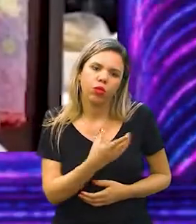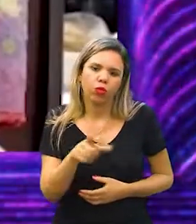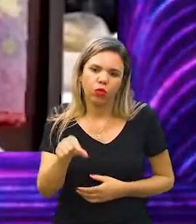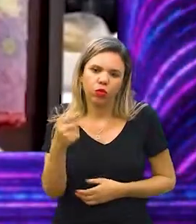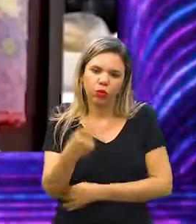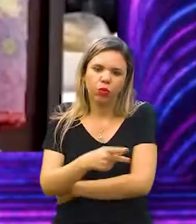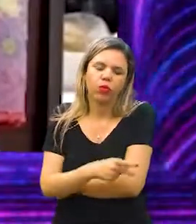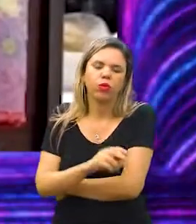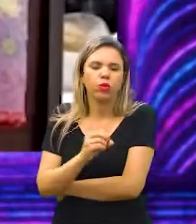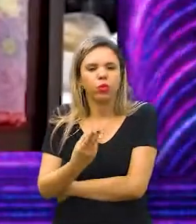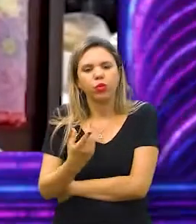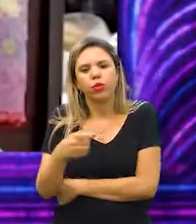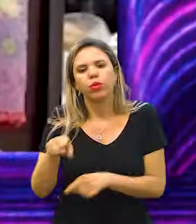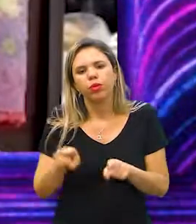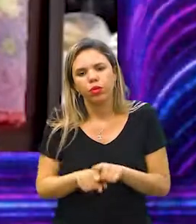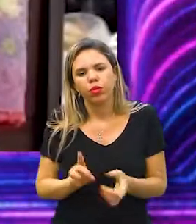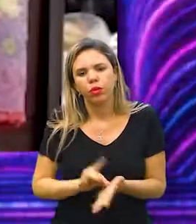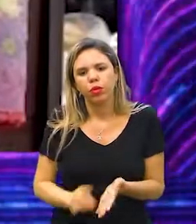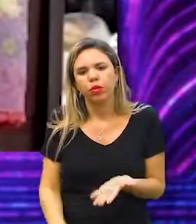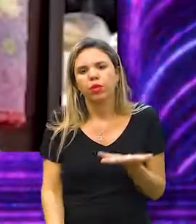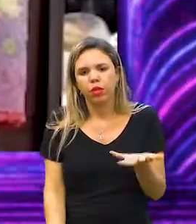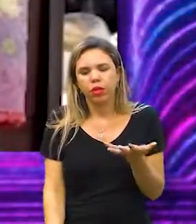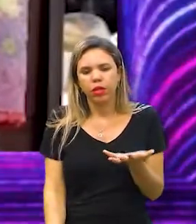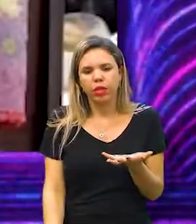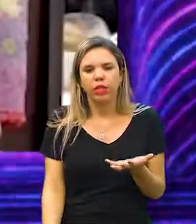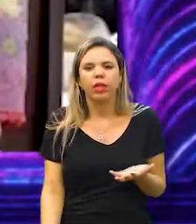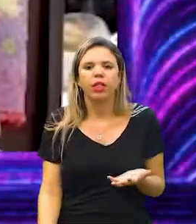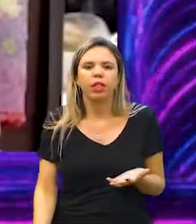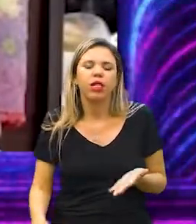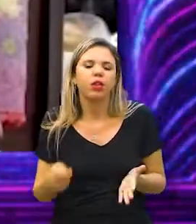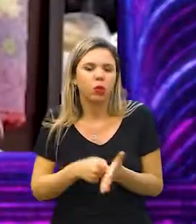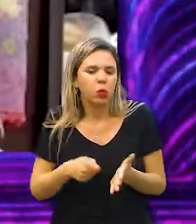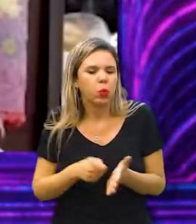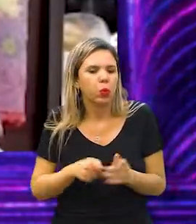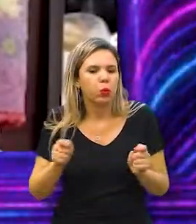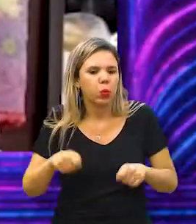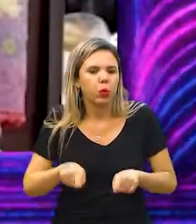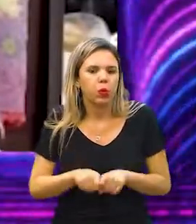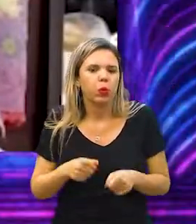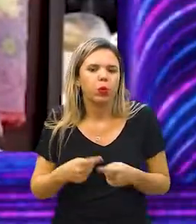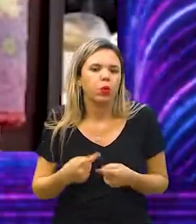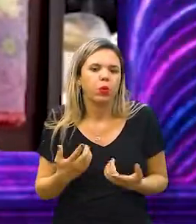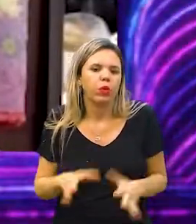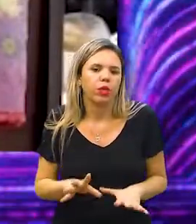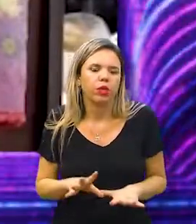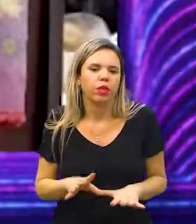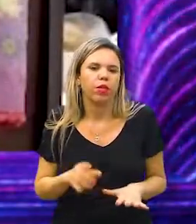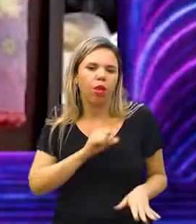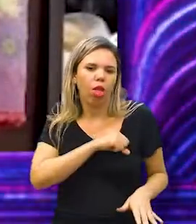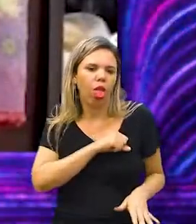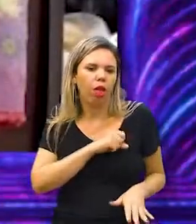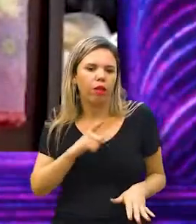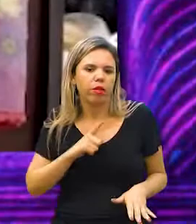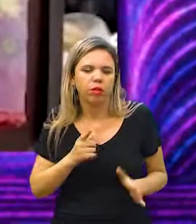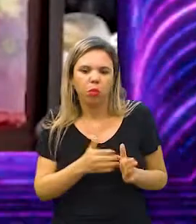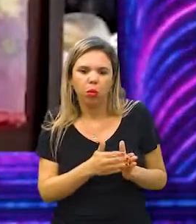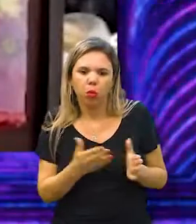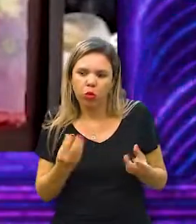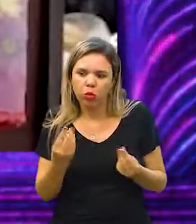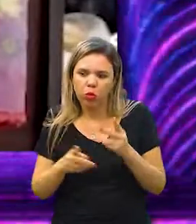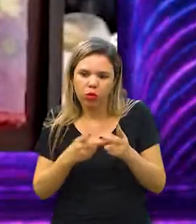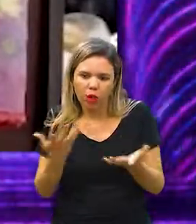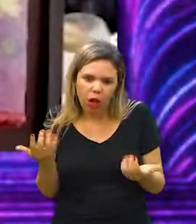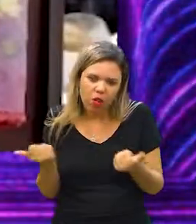nova escolha dele, outros vão realmente querer lutar por esse poder, né? Porque você não quer ser mais vilão, tem uma